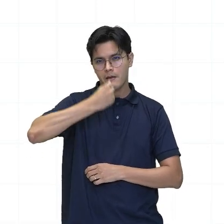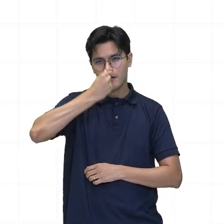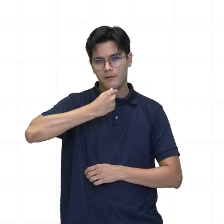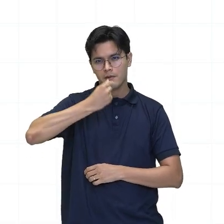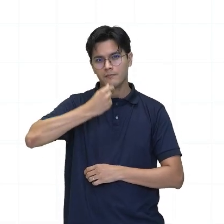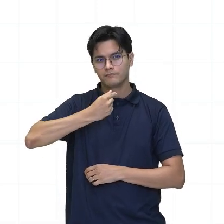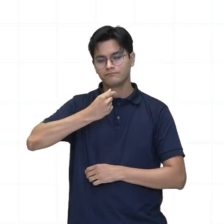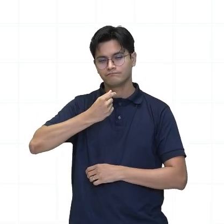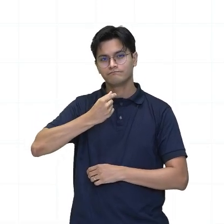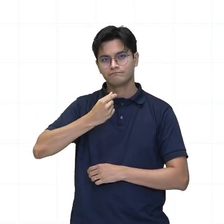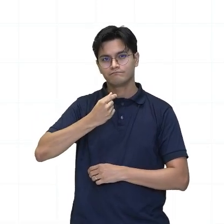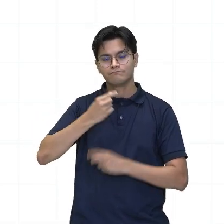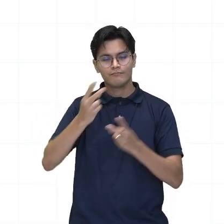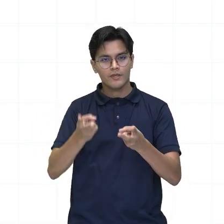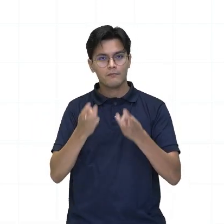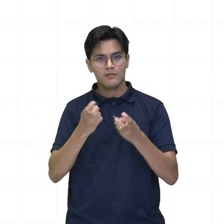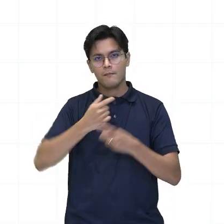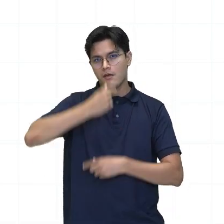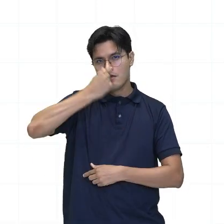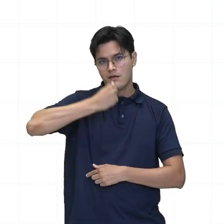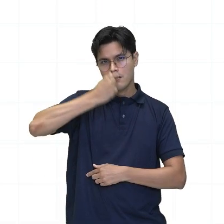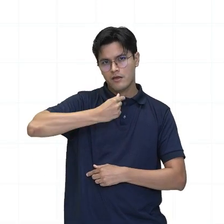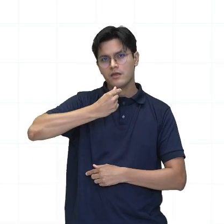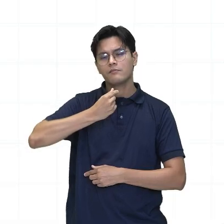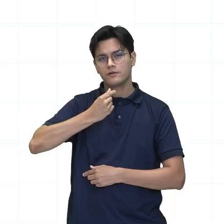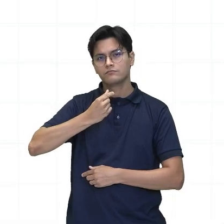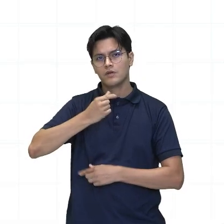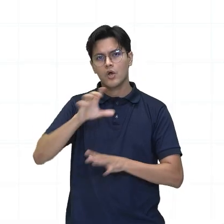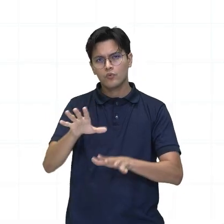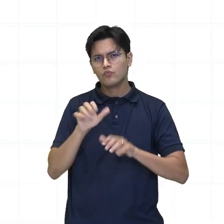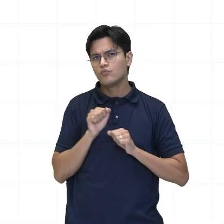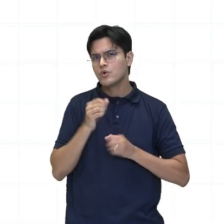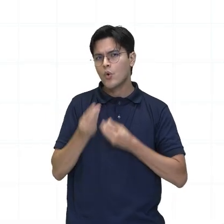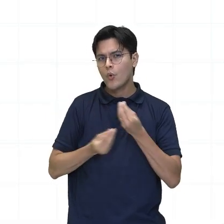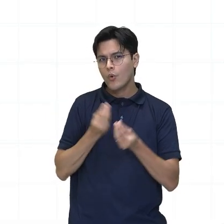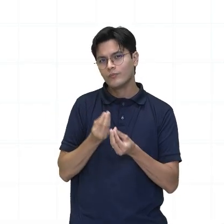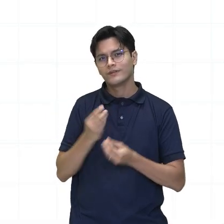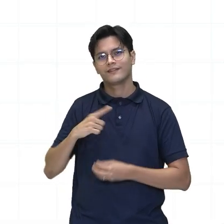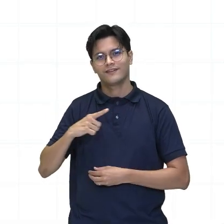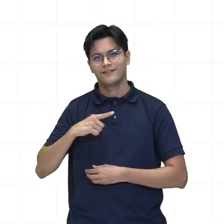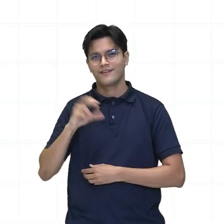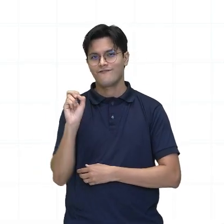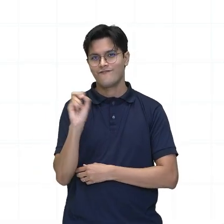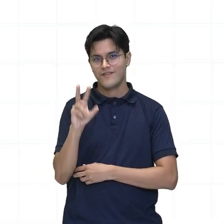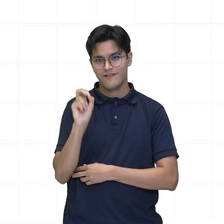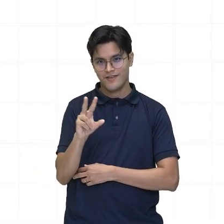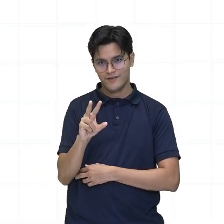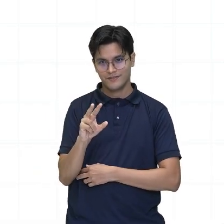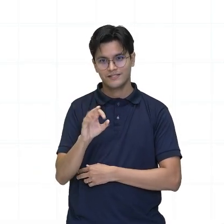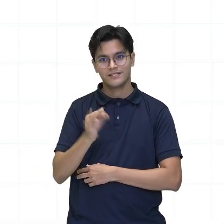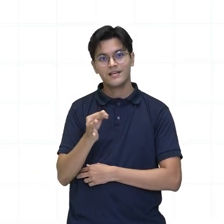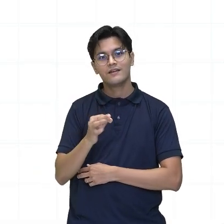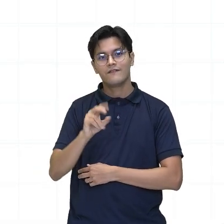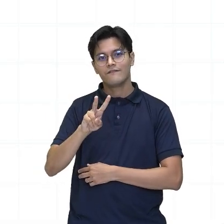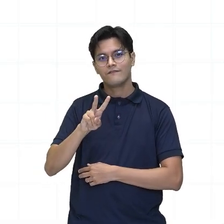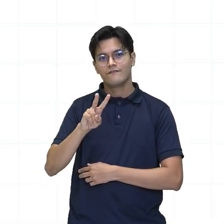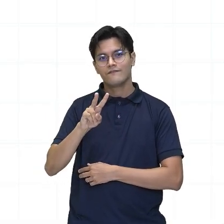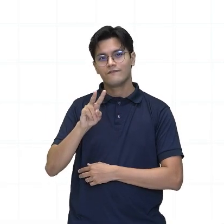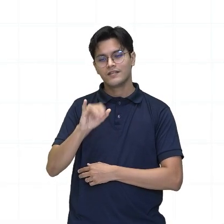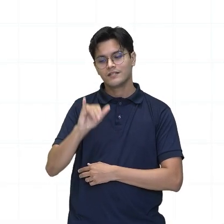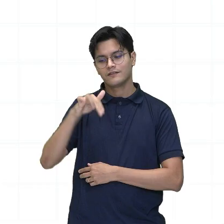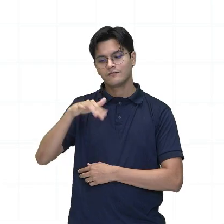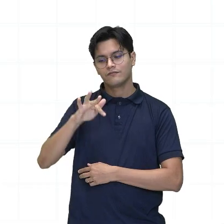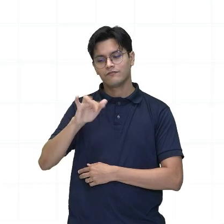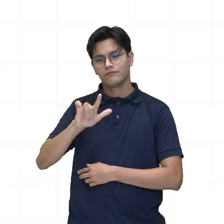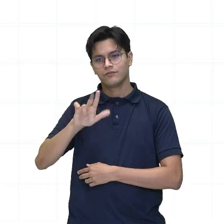gripe é causada por um vírus, e um vírus, como não tem nome científico, ele é um código, é vírus da influenza, é o nome